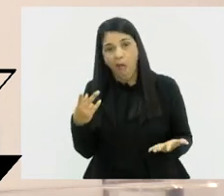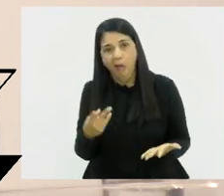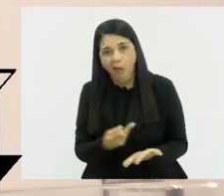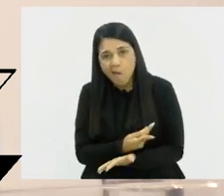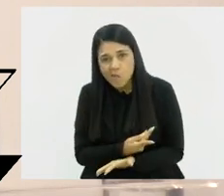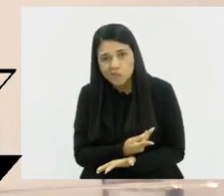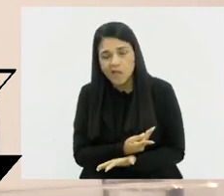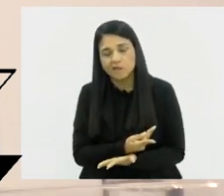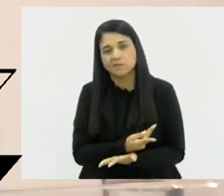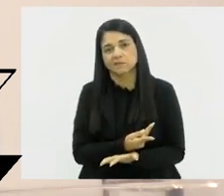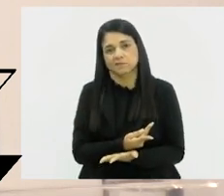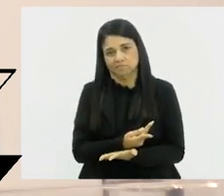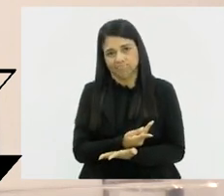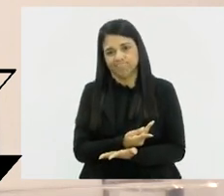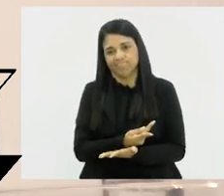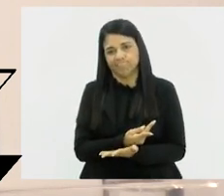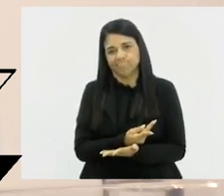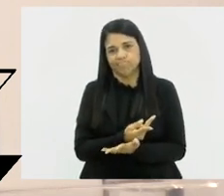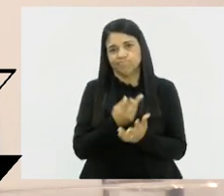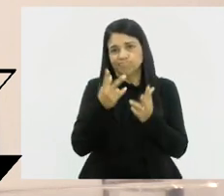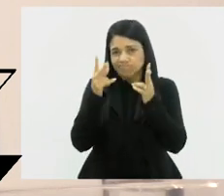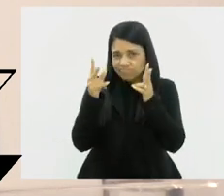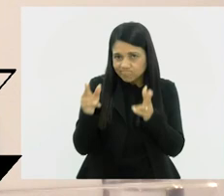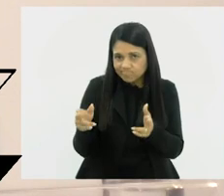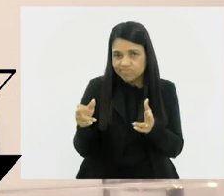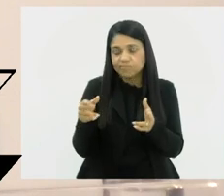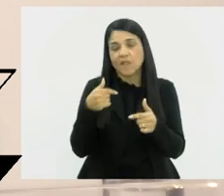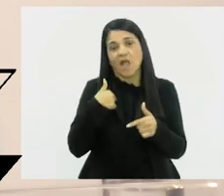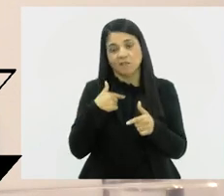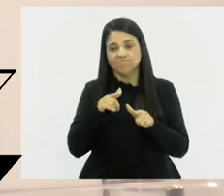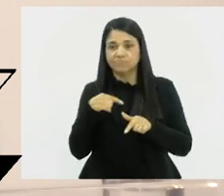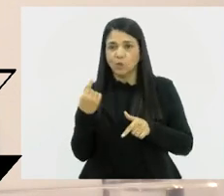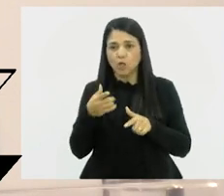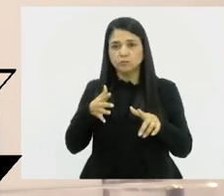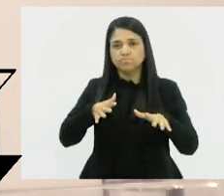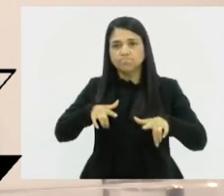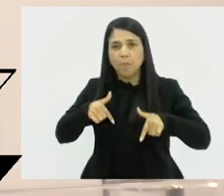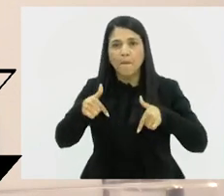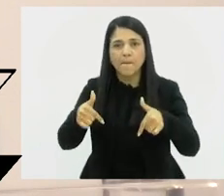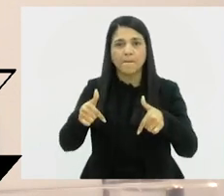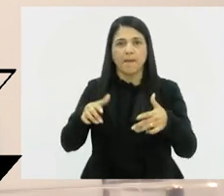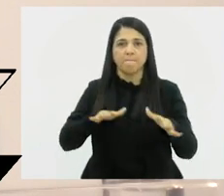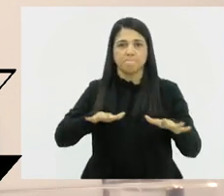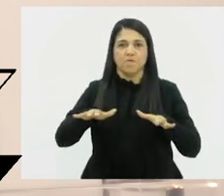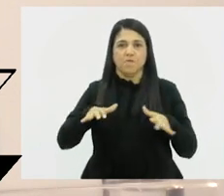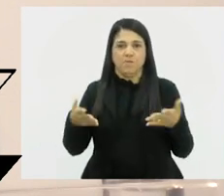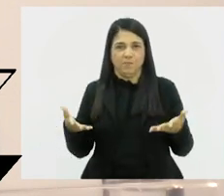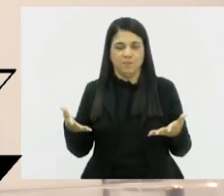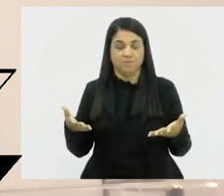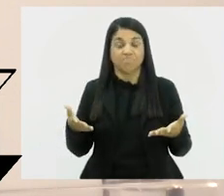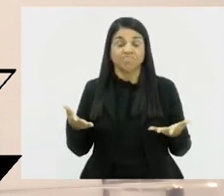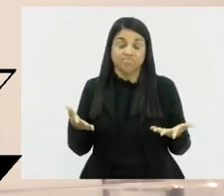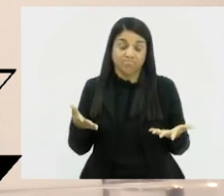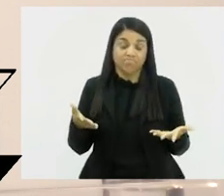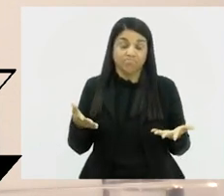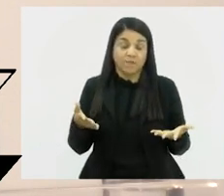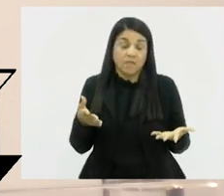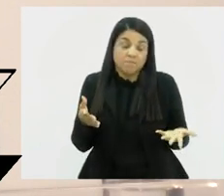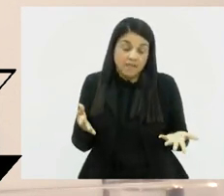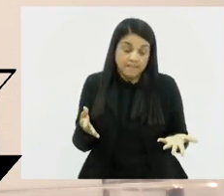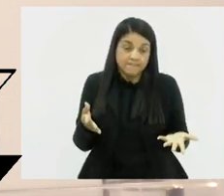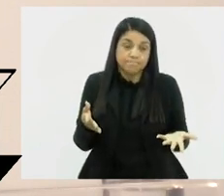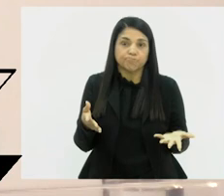casos como esse é que nós nos mobilizamos. A verdade é essa, mas, enfim, aconteceu